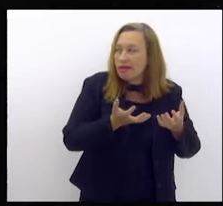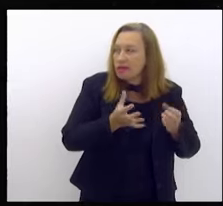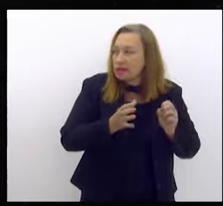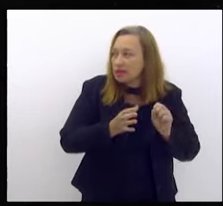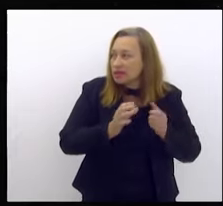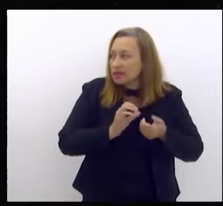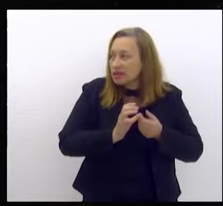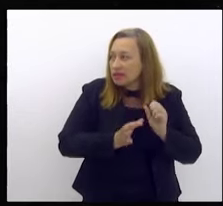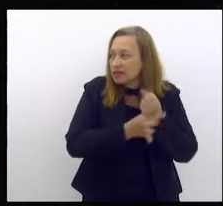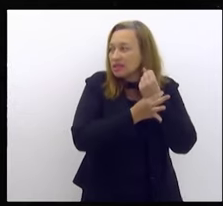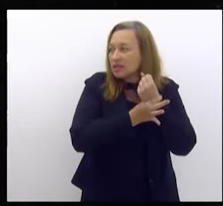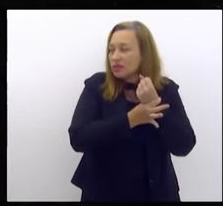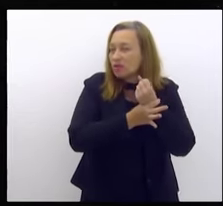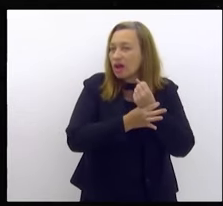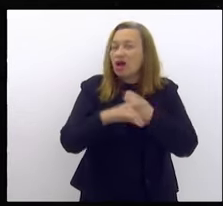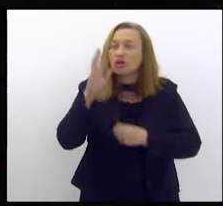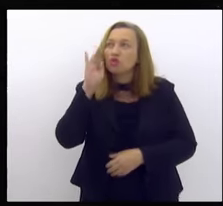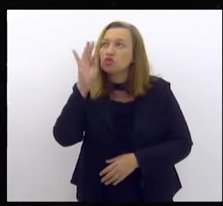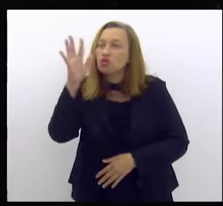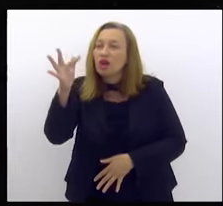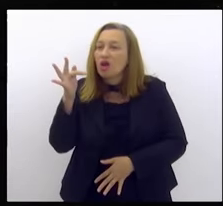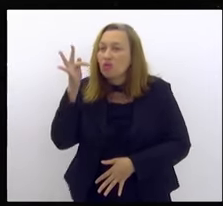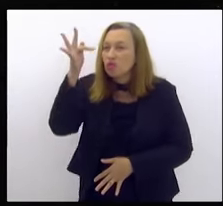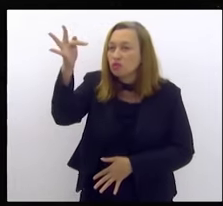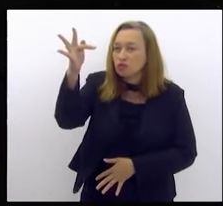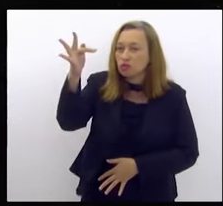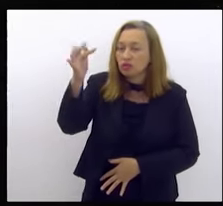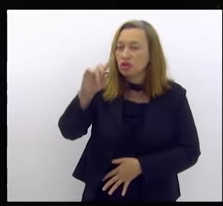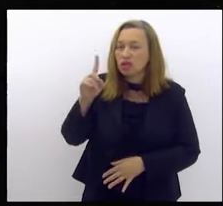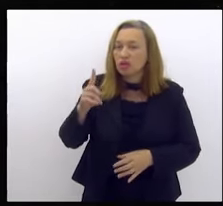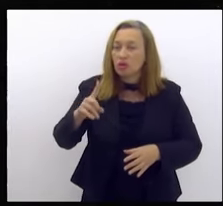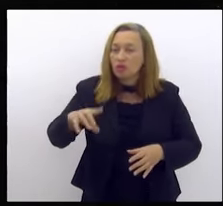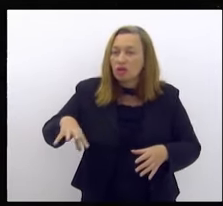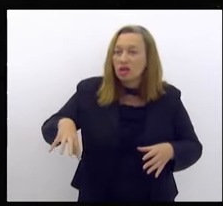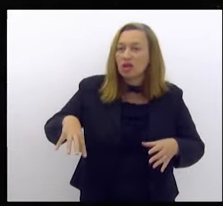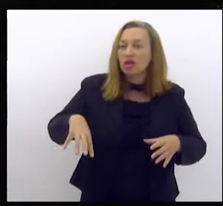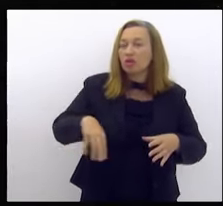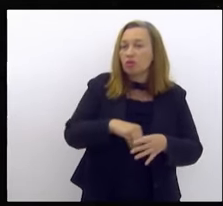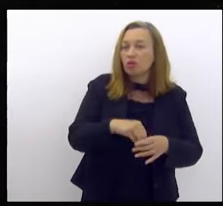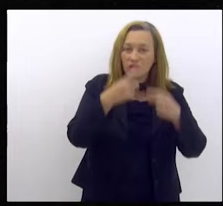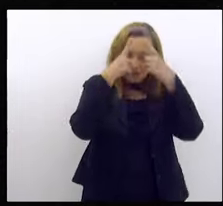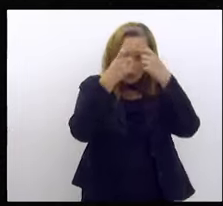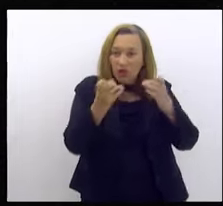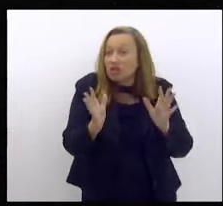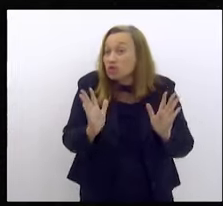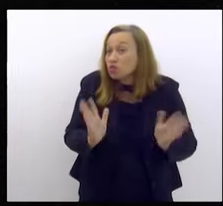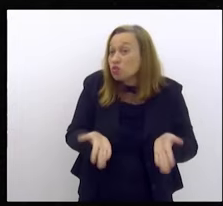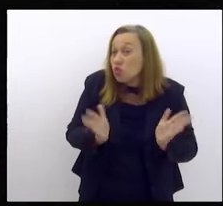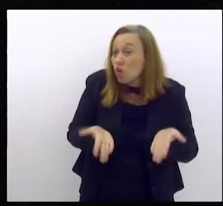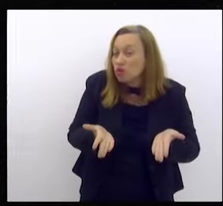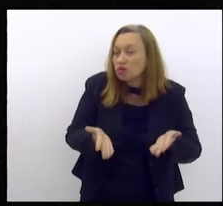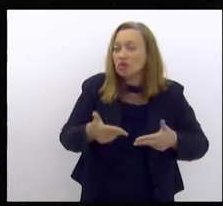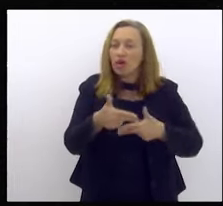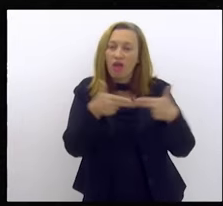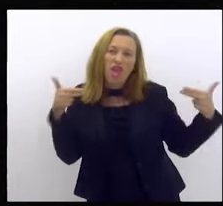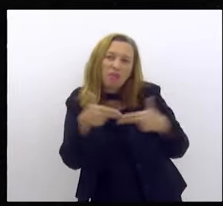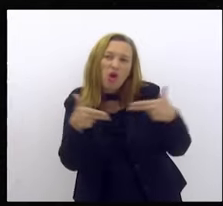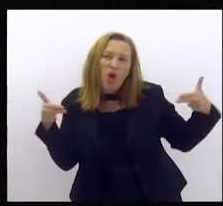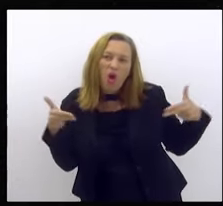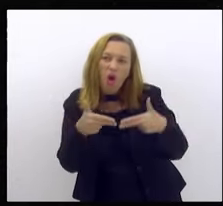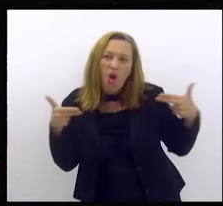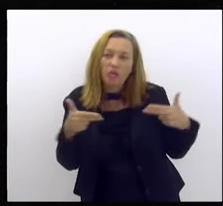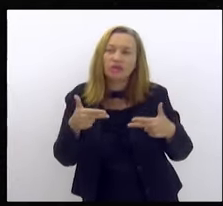para sonhar com o futuro e não se entregar para a violência do hoje. Então, o hip-hop pode e deve ser